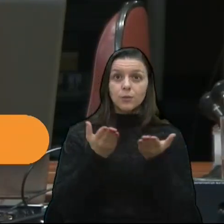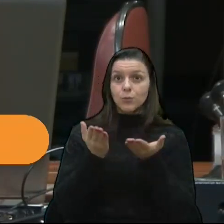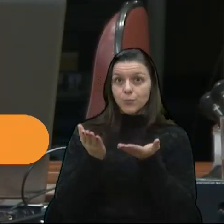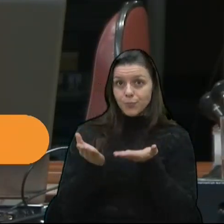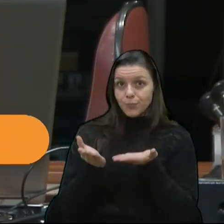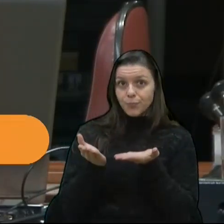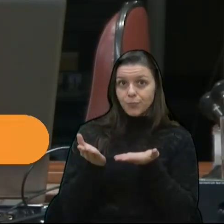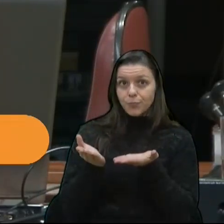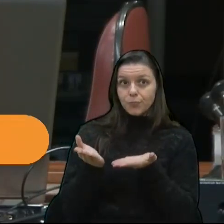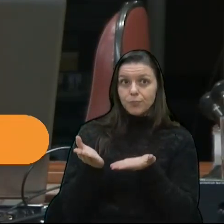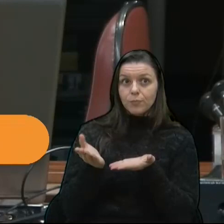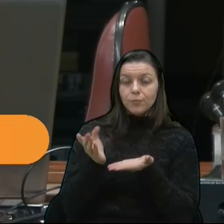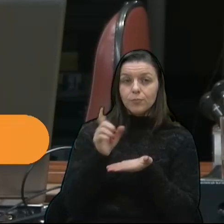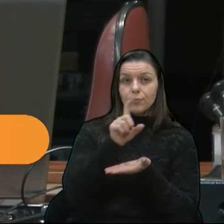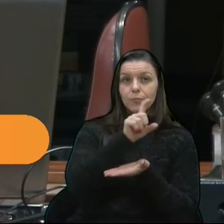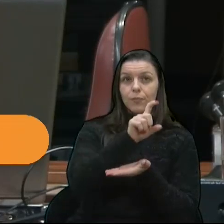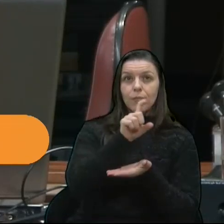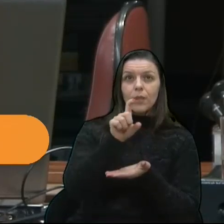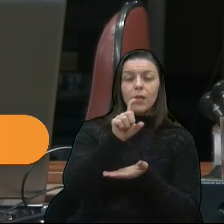é